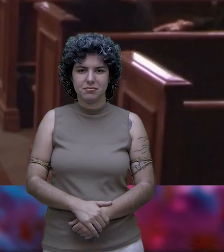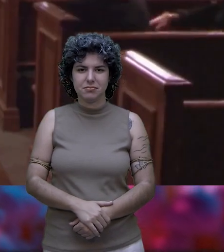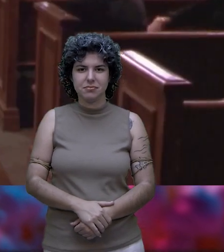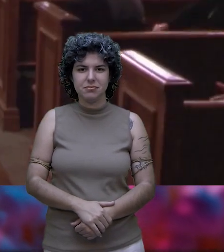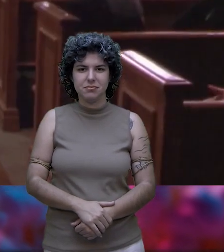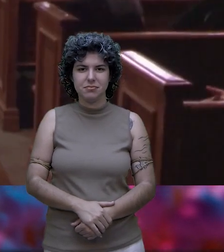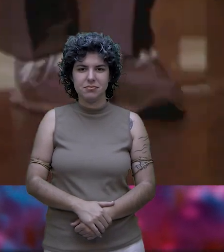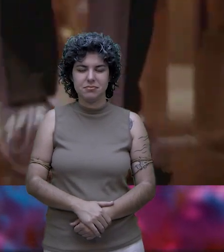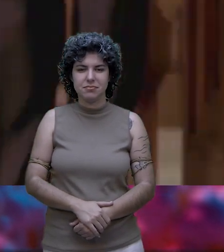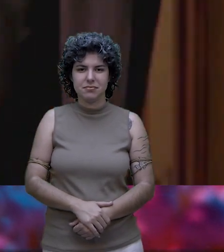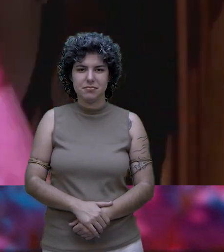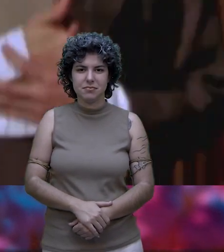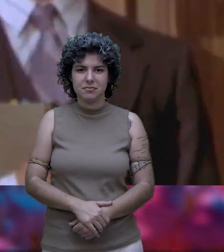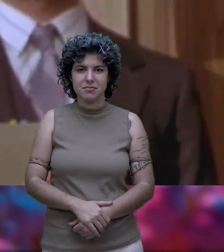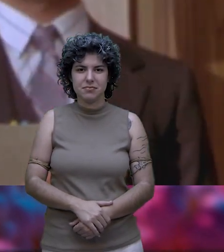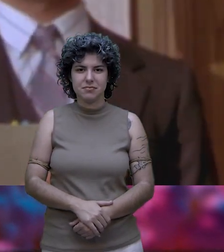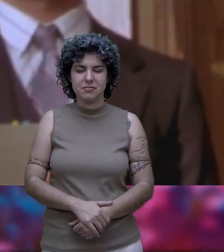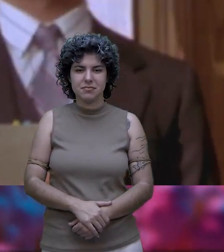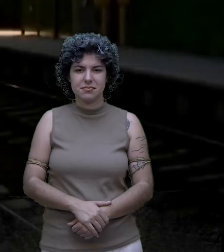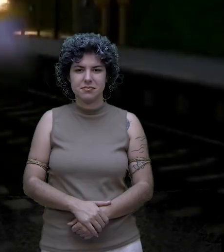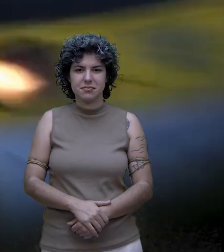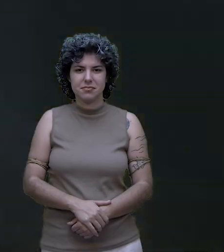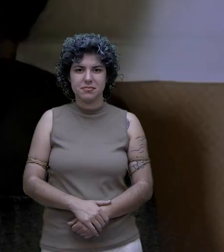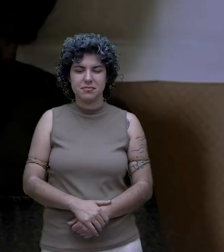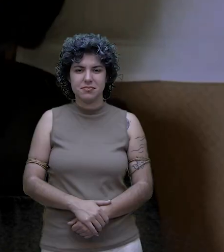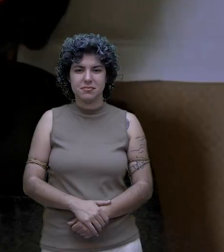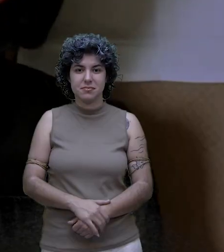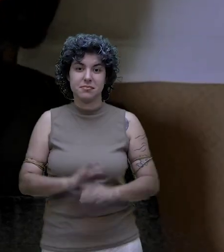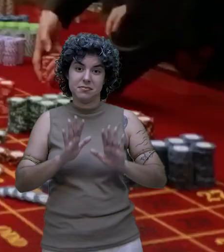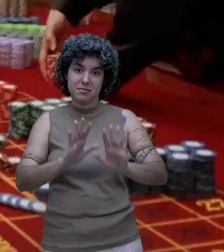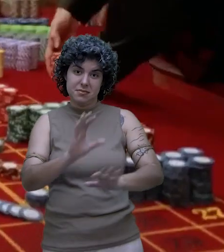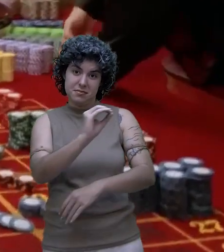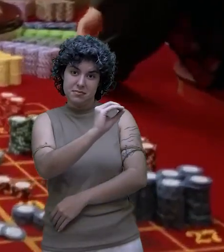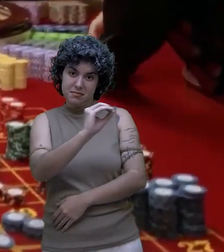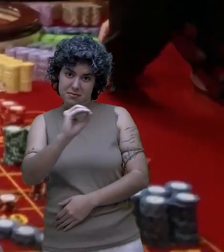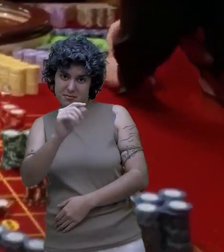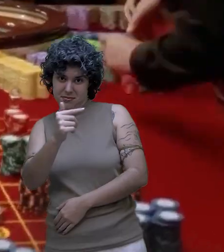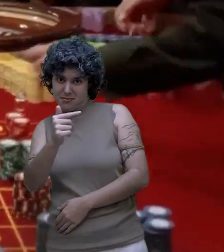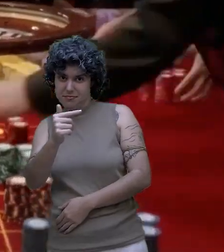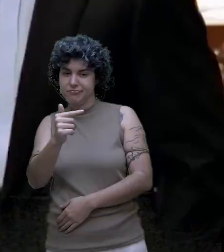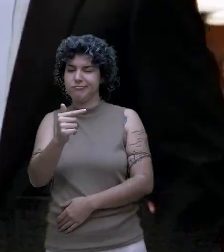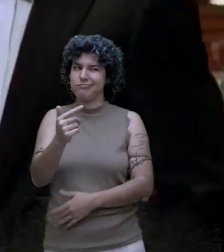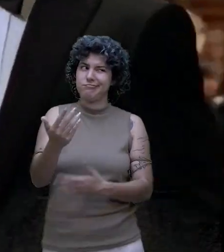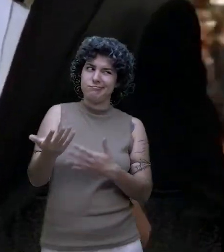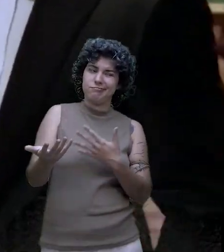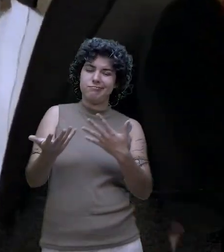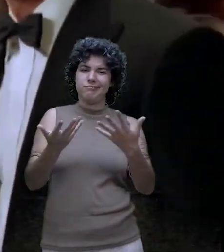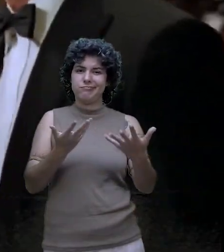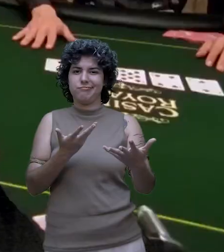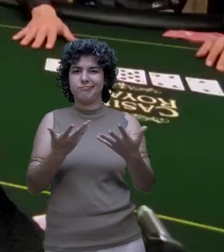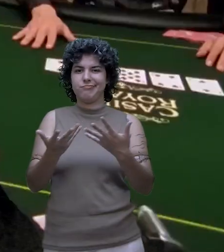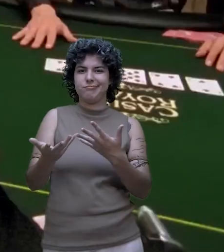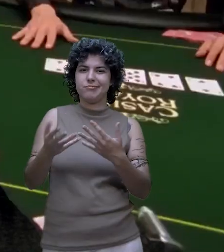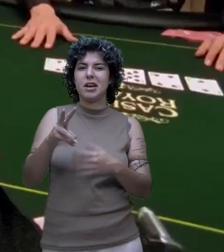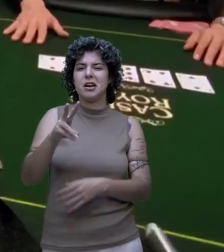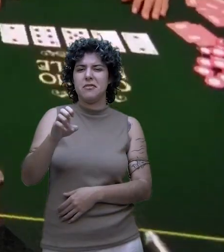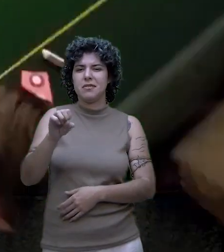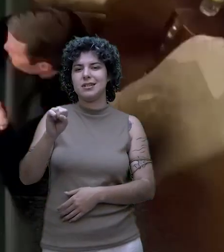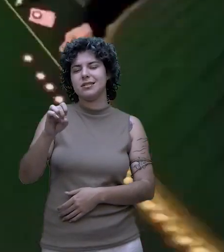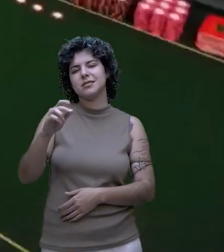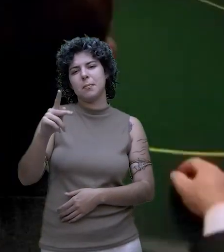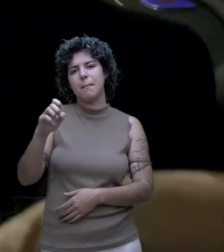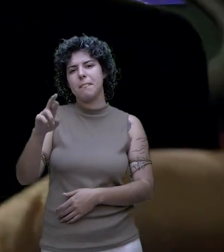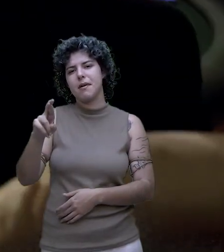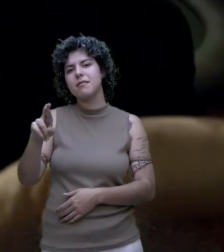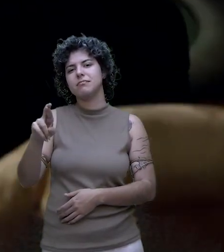new representation. Reese Witherspoon. Já 007, Cassino Royale, de 2006, Vesper Lynd é agente,